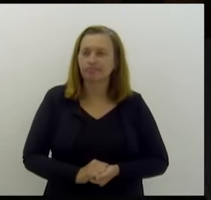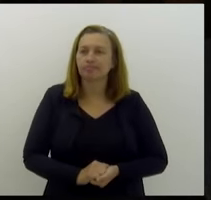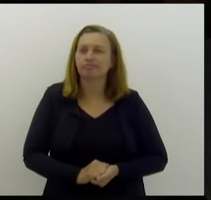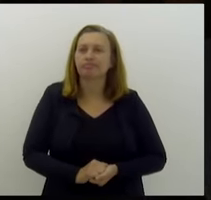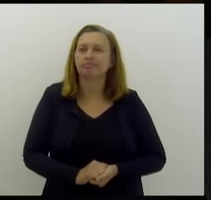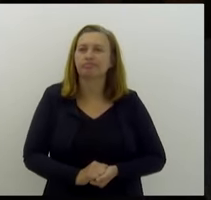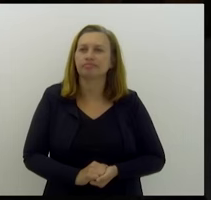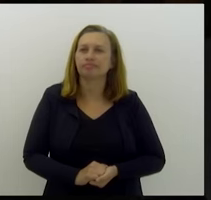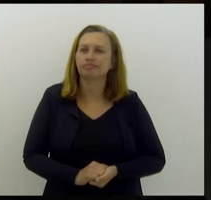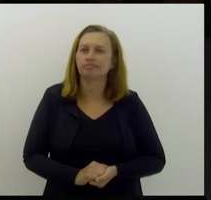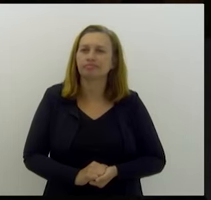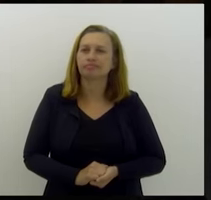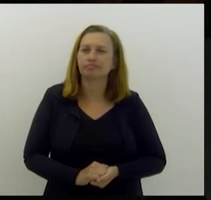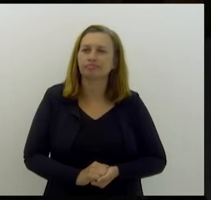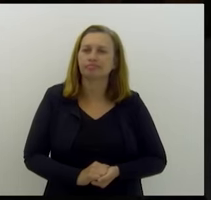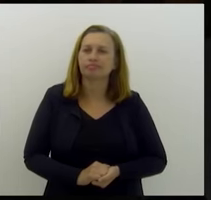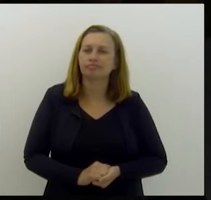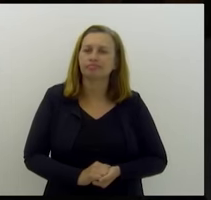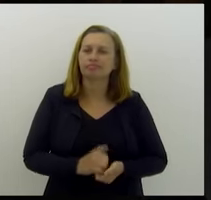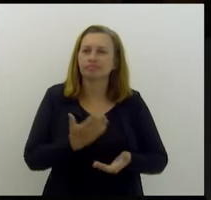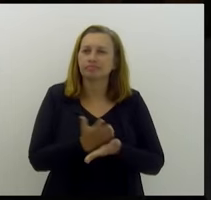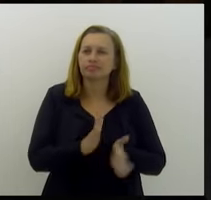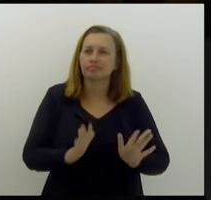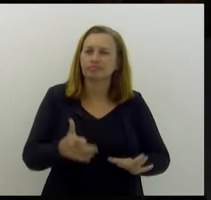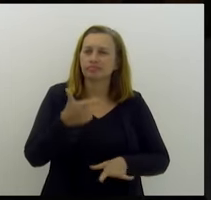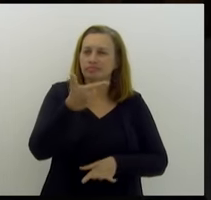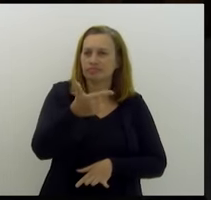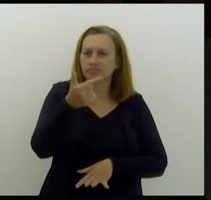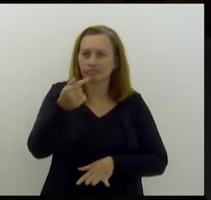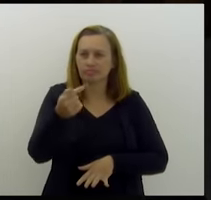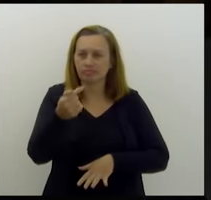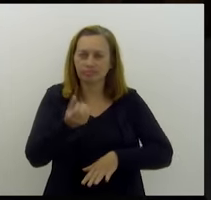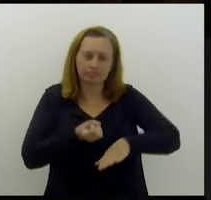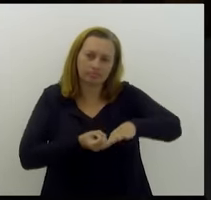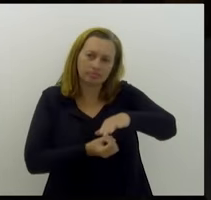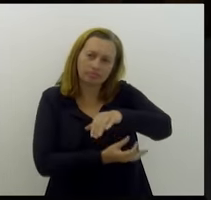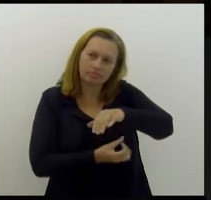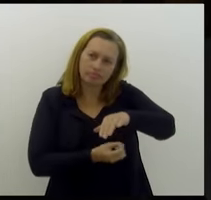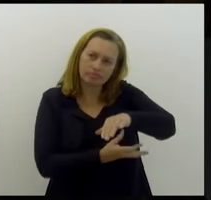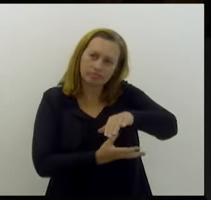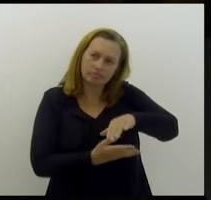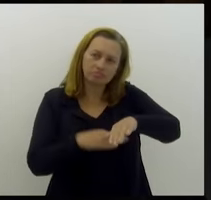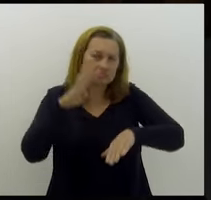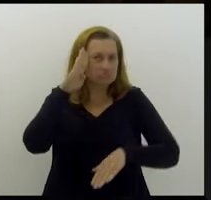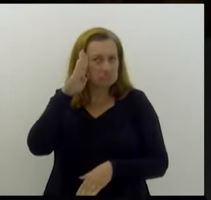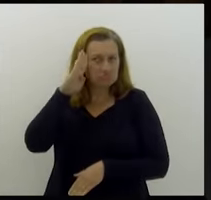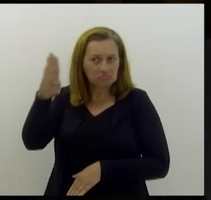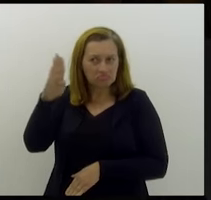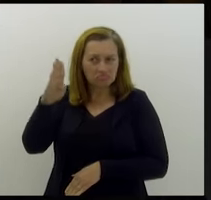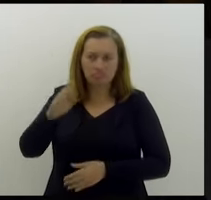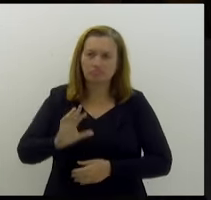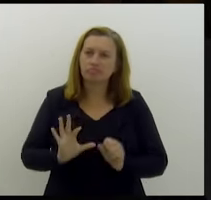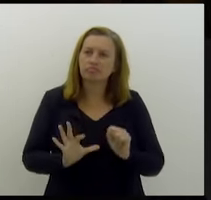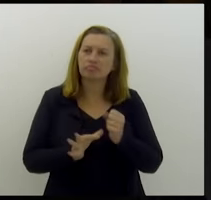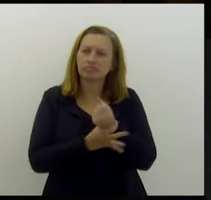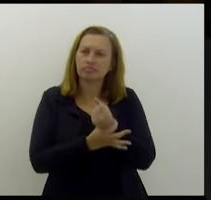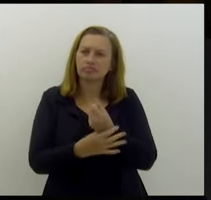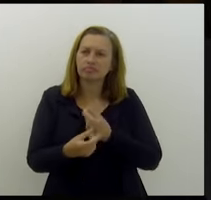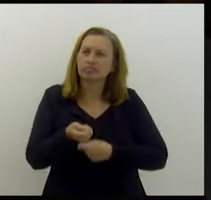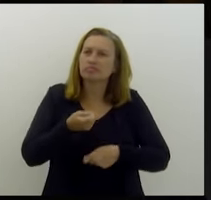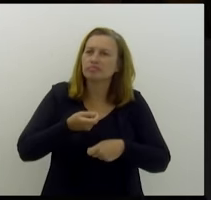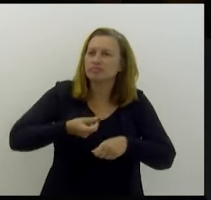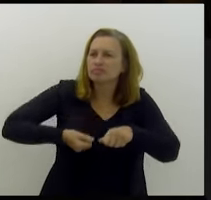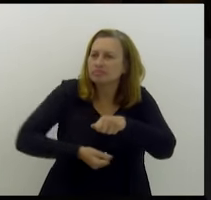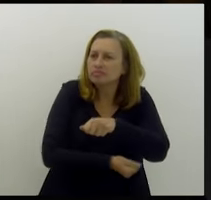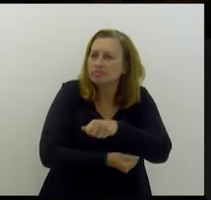acaba com 27 Fundos fundamentais para garantir investimentos